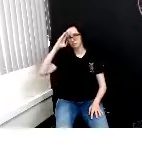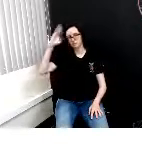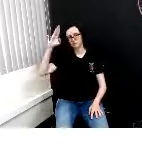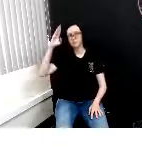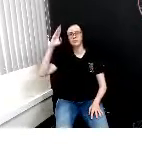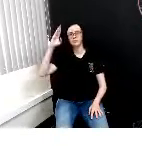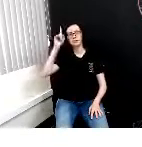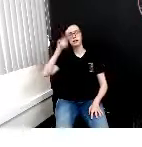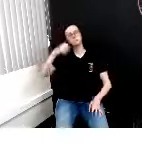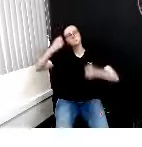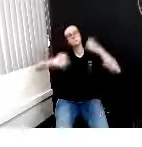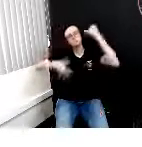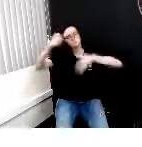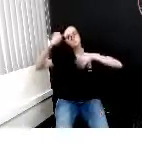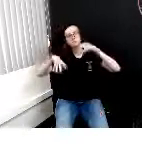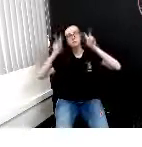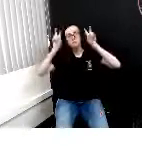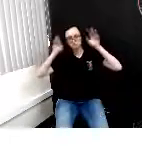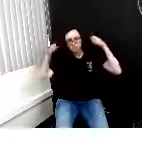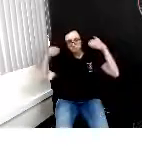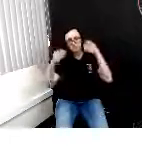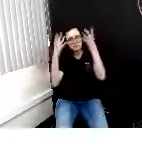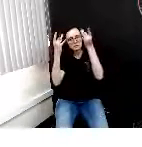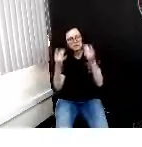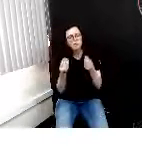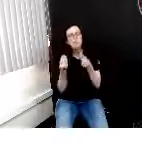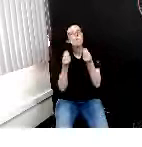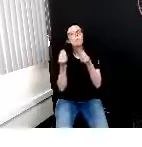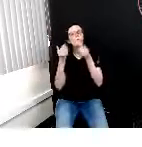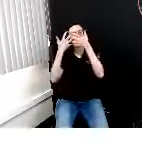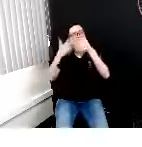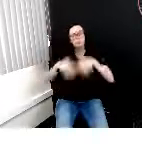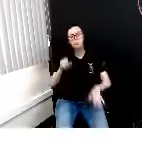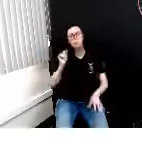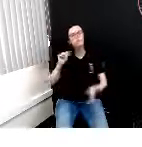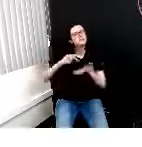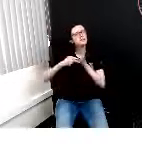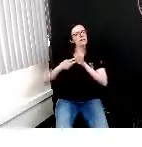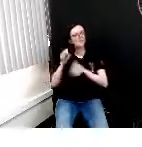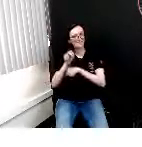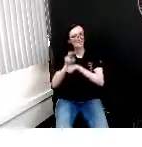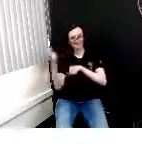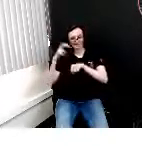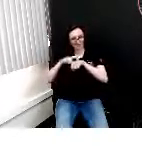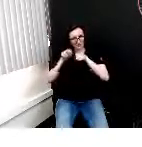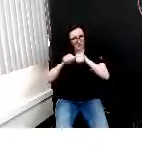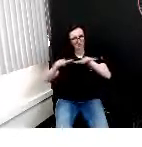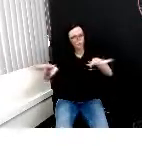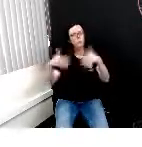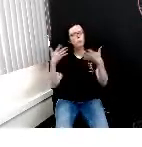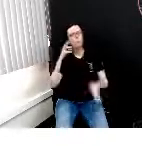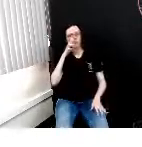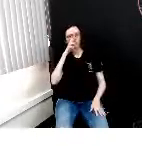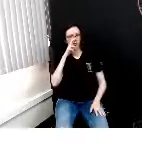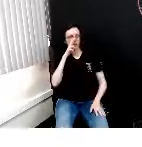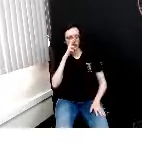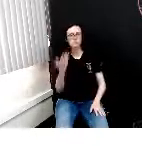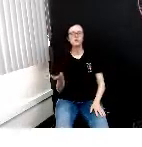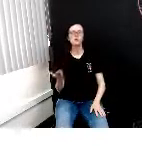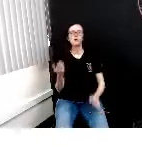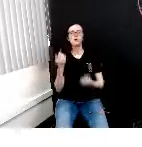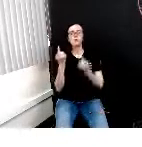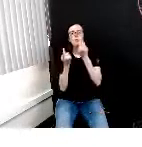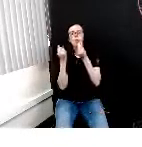uma explicação técnica, né, de como é, o que é o coronavírus, quais são os riscos, né, quais são